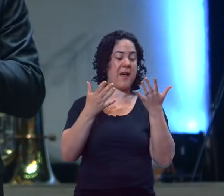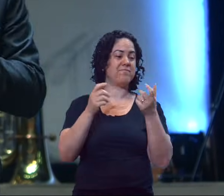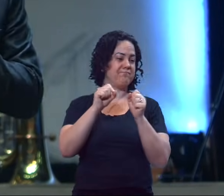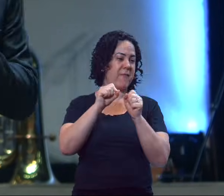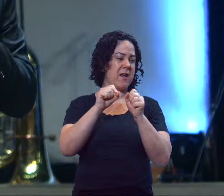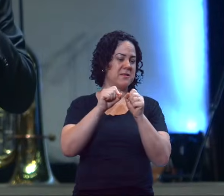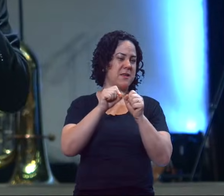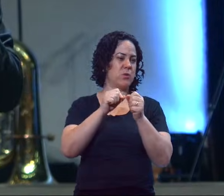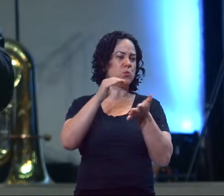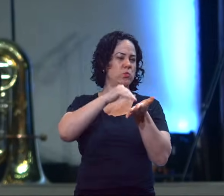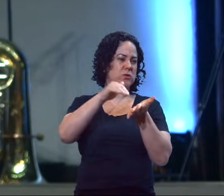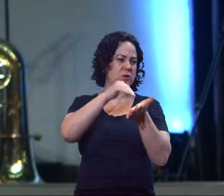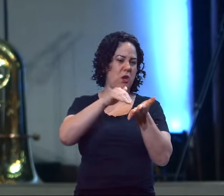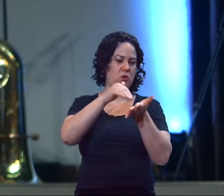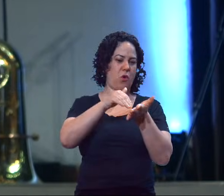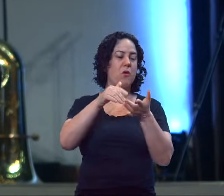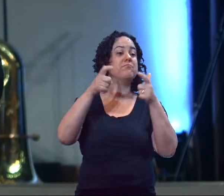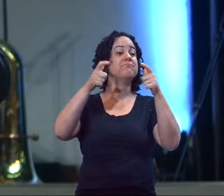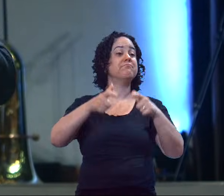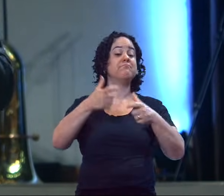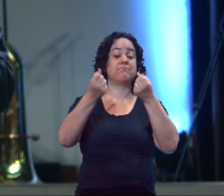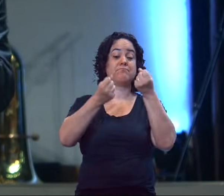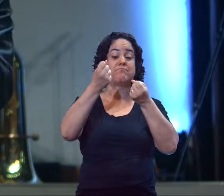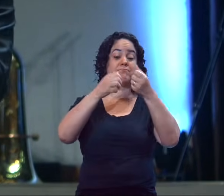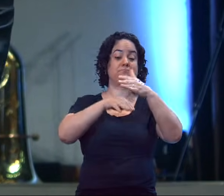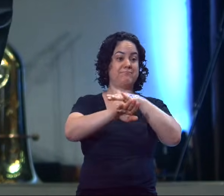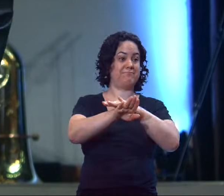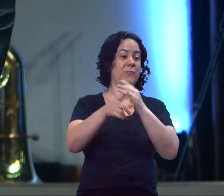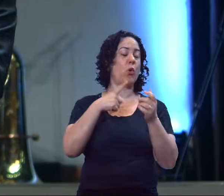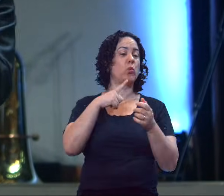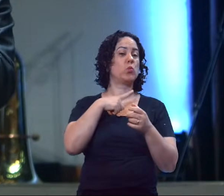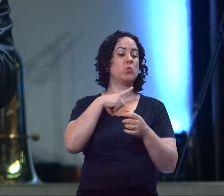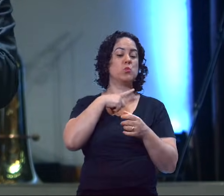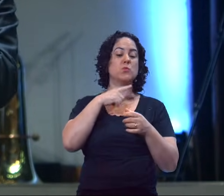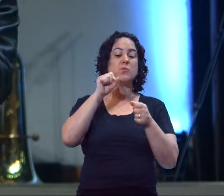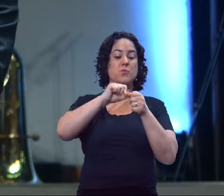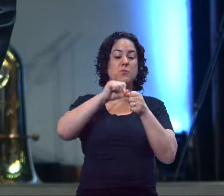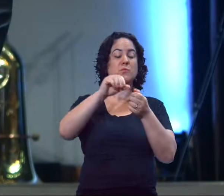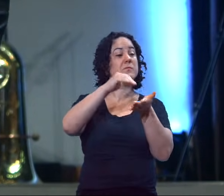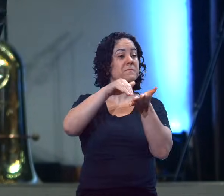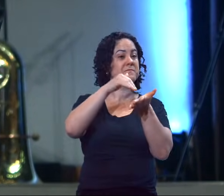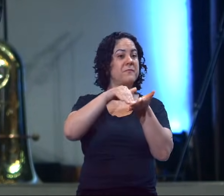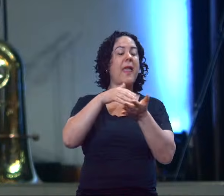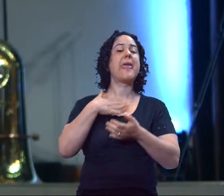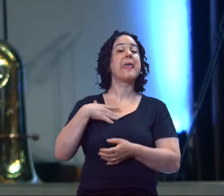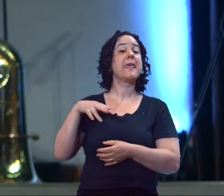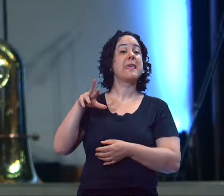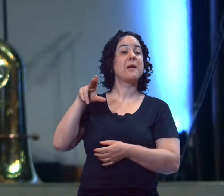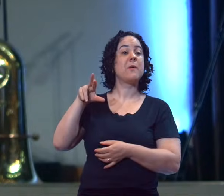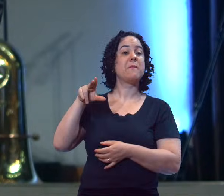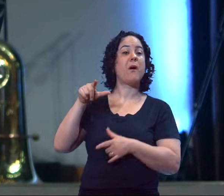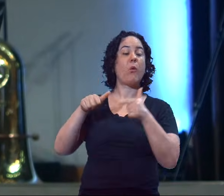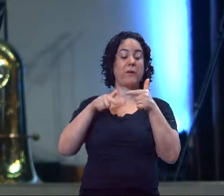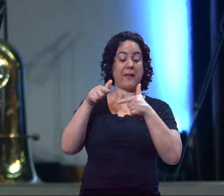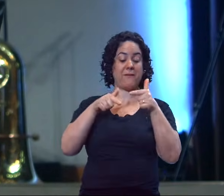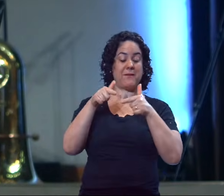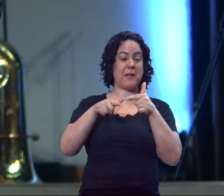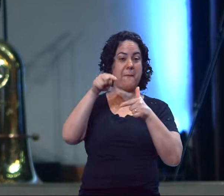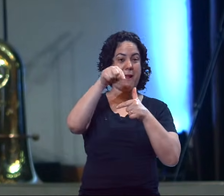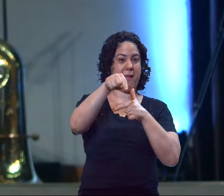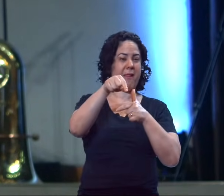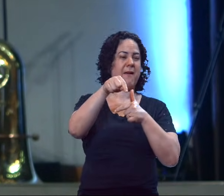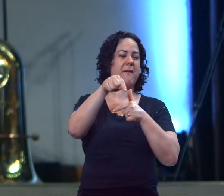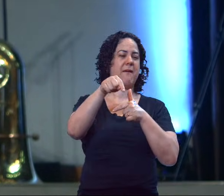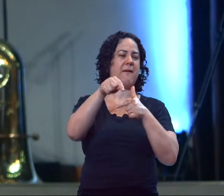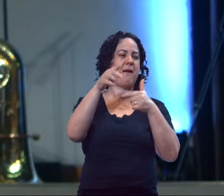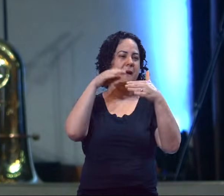escritório. Na garagem, eu estou construindo ali um escritório. E o irmão que estava trabalhando lá na obra da